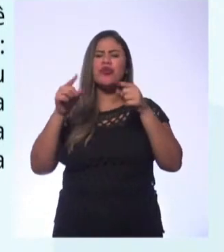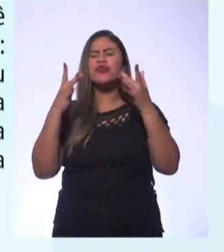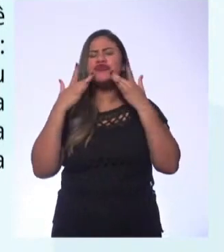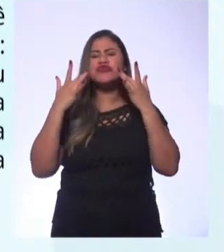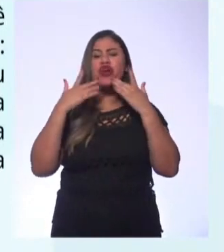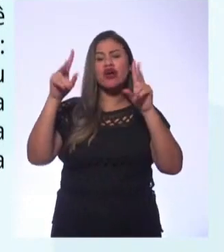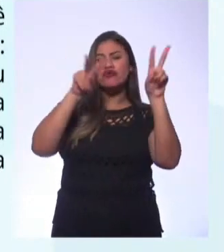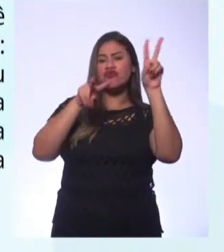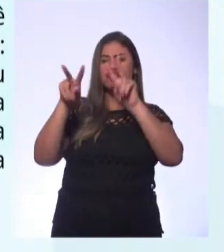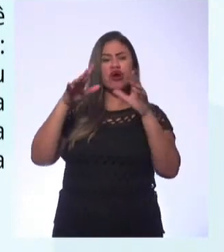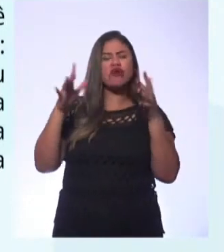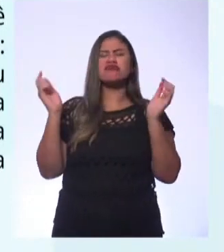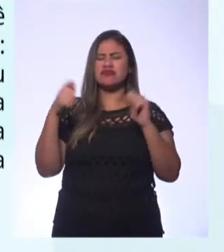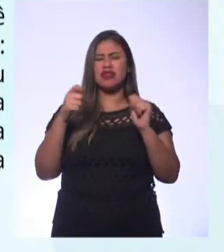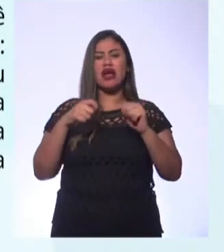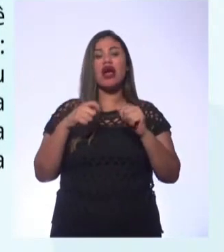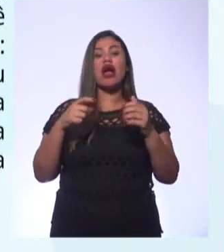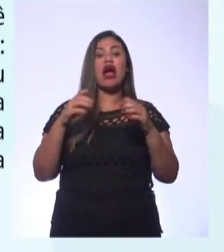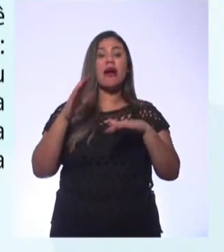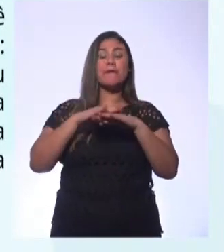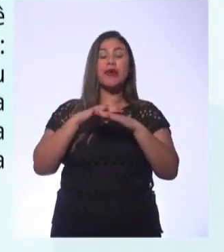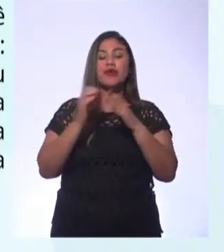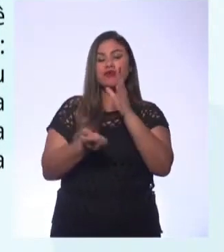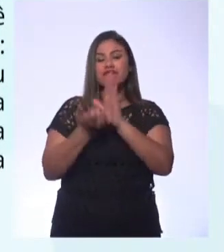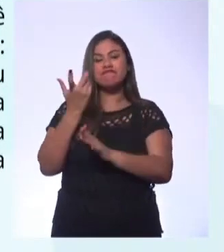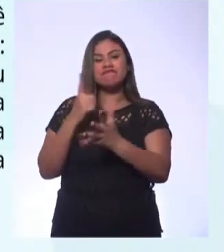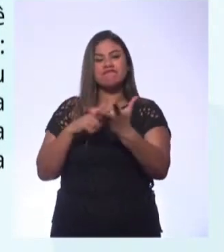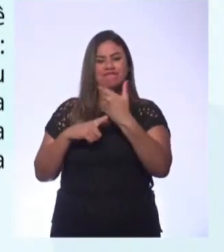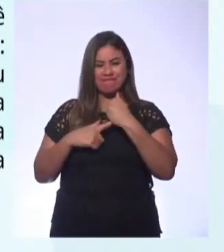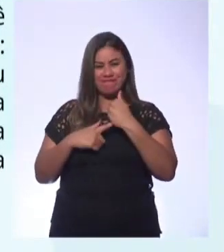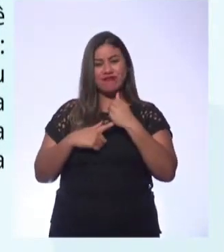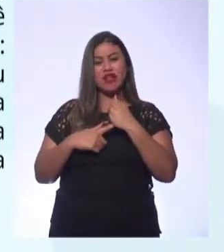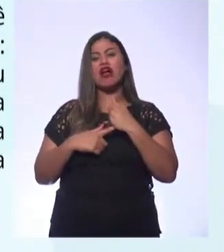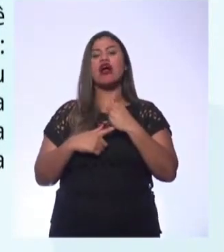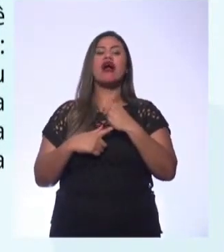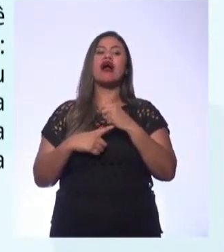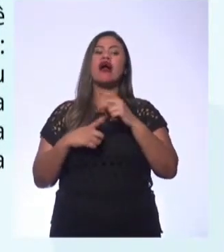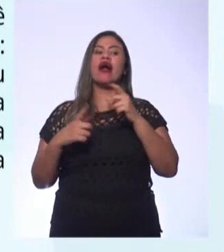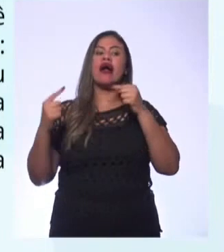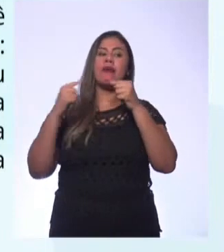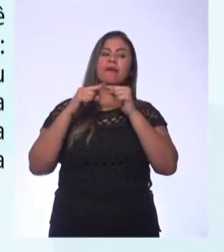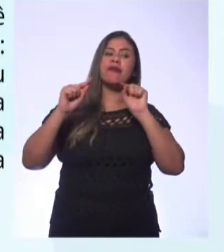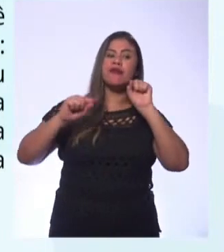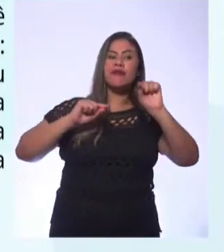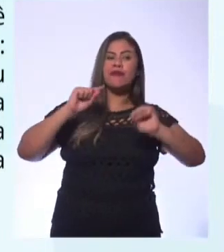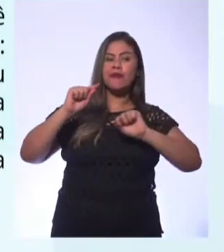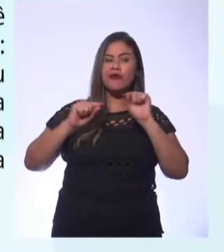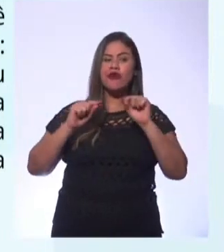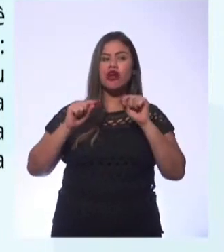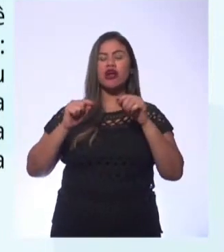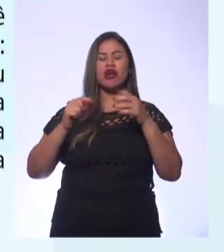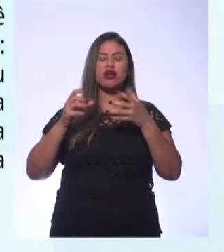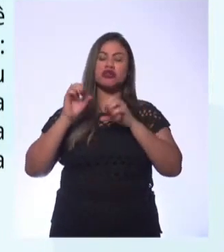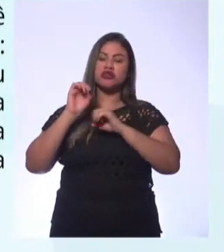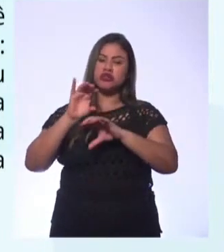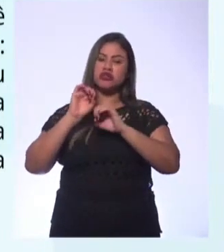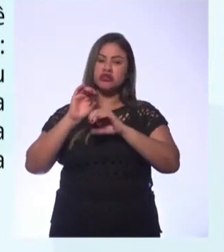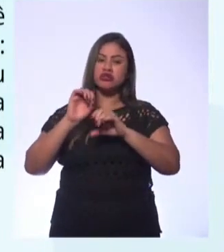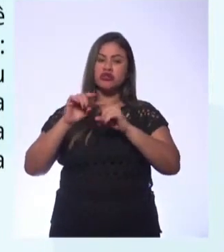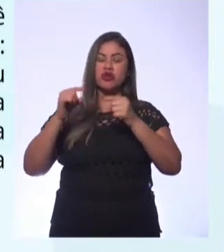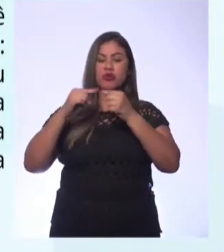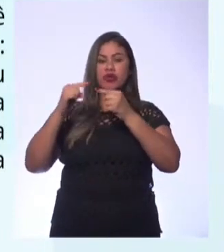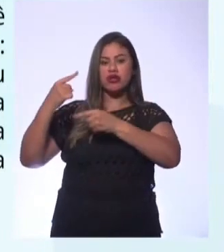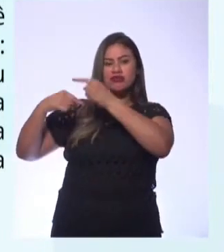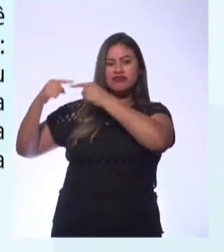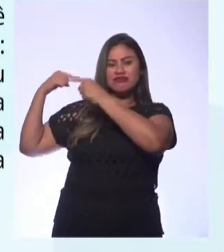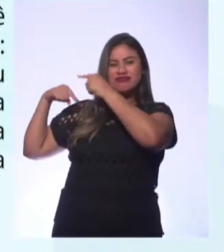teatro, né, e produzir uma obra de livre escolha, a partir do reconhecimento de algo transmitido, né, aos alunos aí por meio da